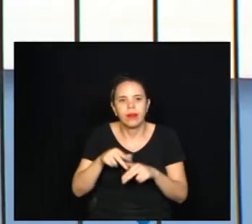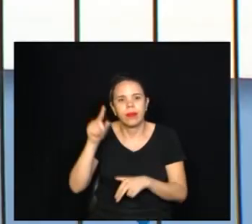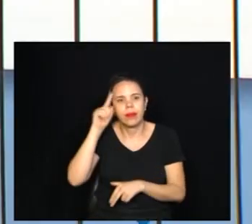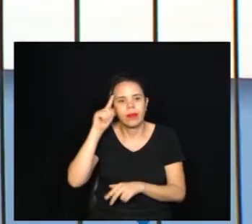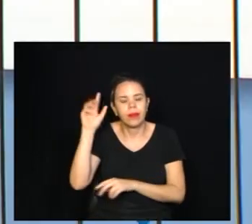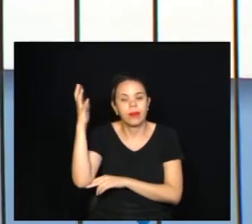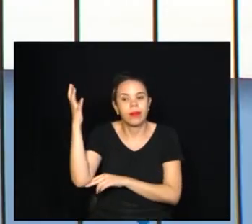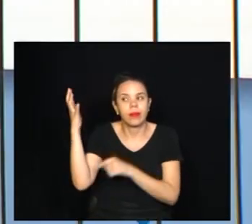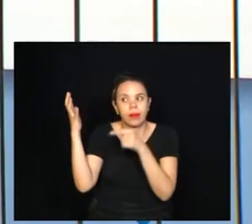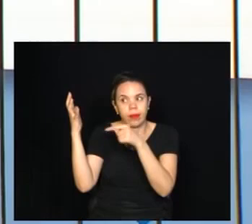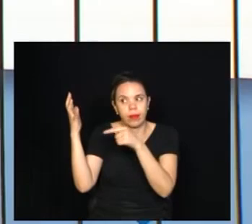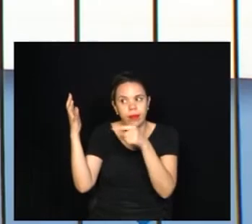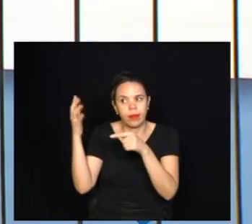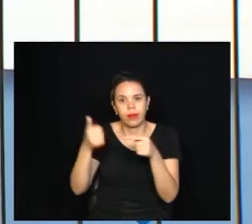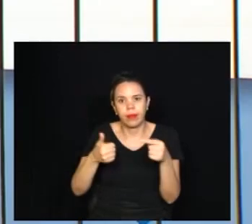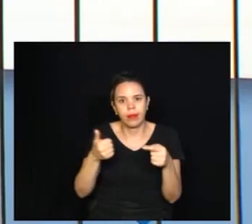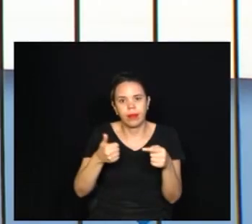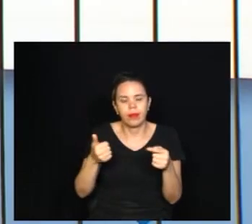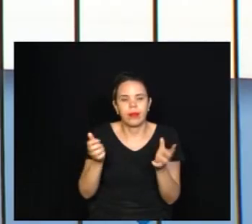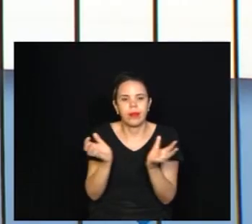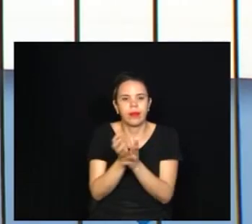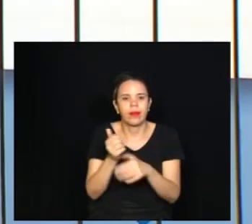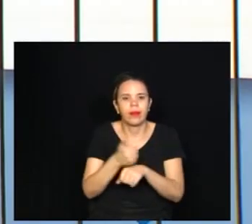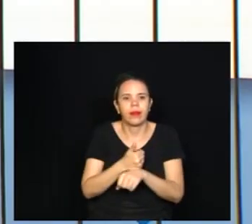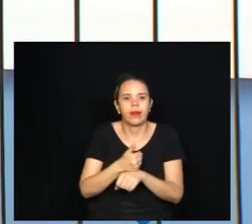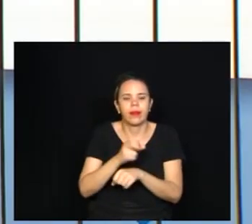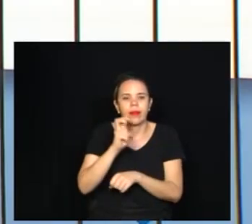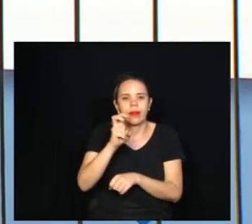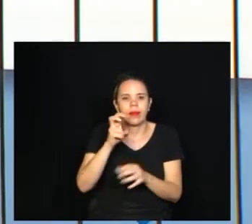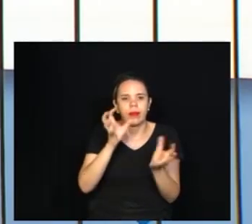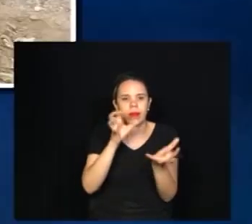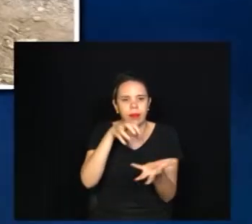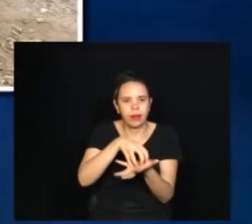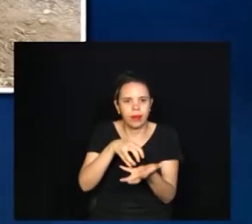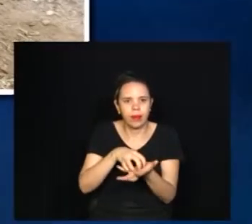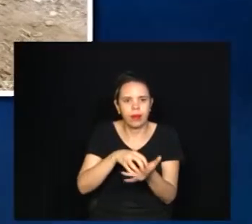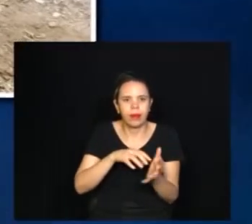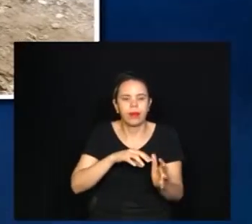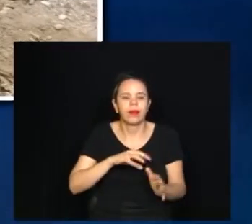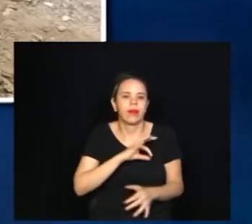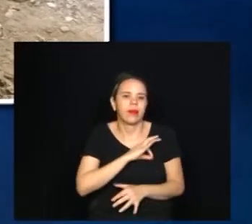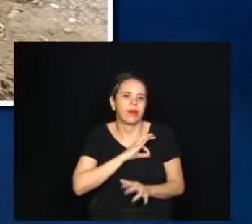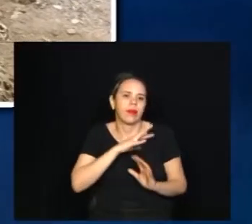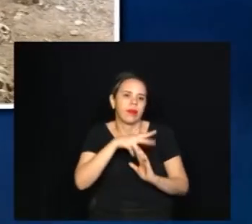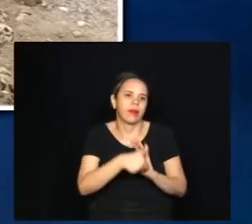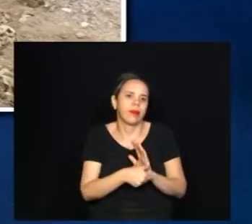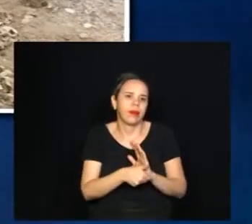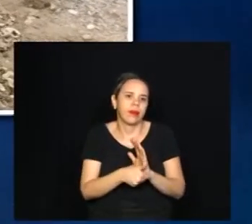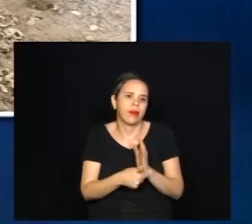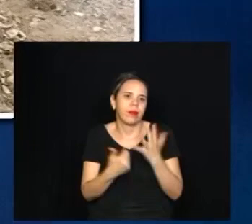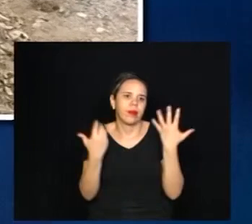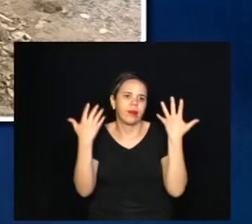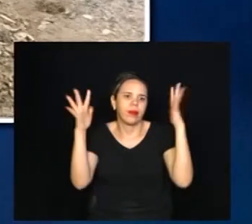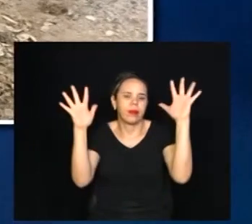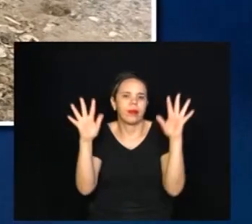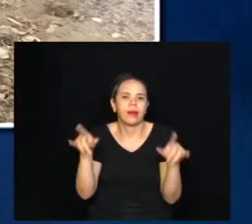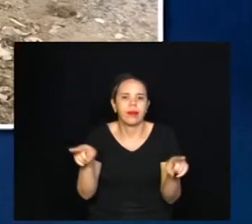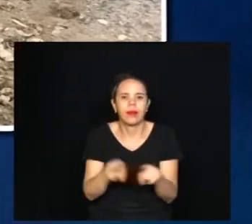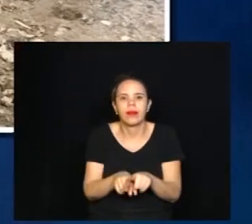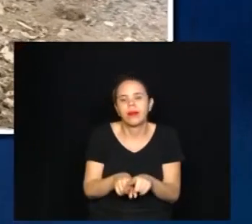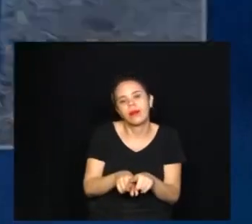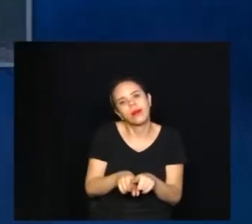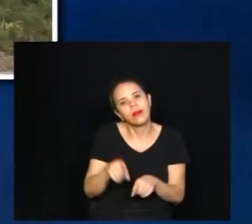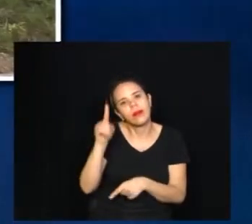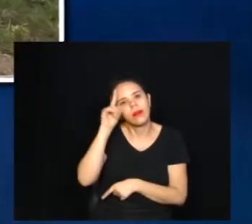da Árvore, a primeira companhia do 5º Batalhão da Polícia Ambiental, em comemoração também